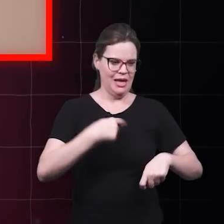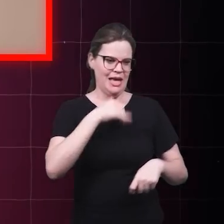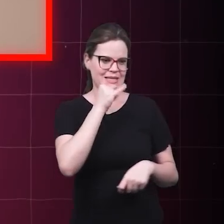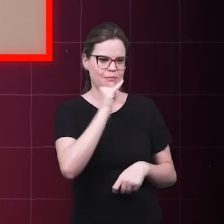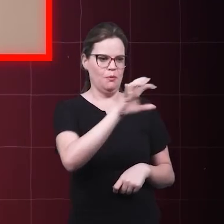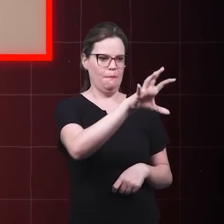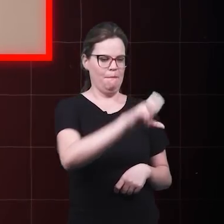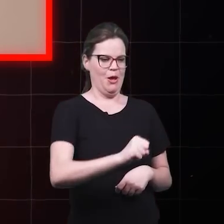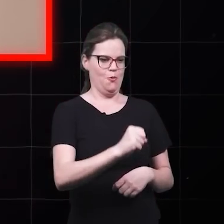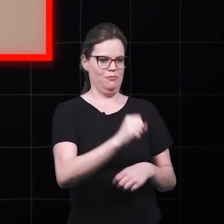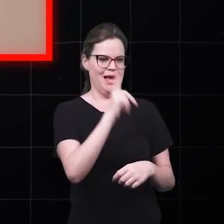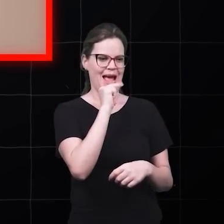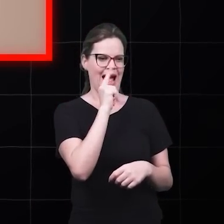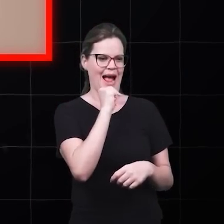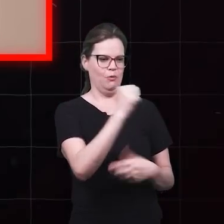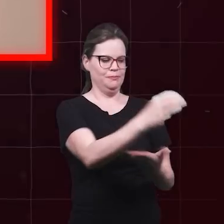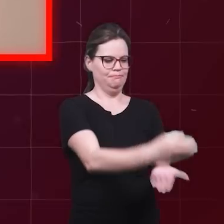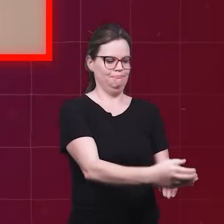porque